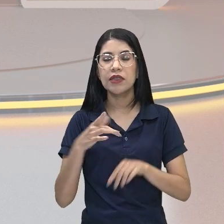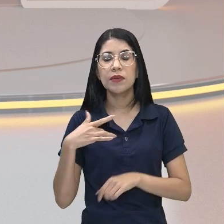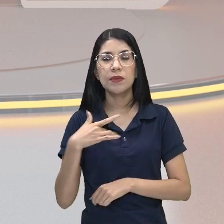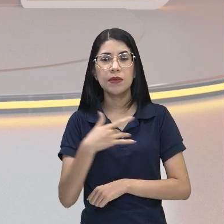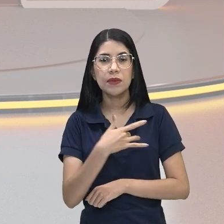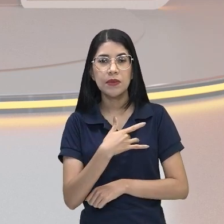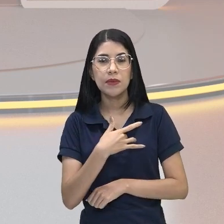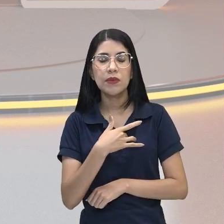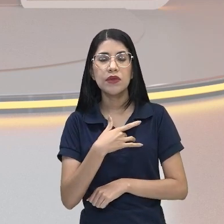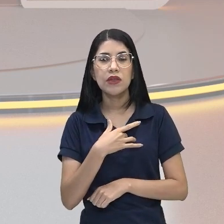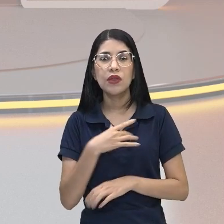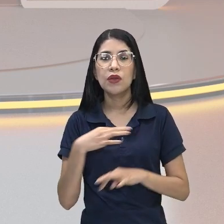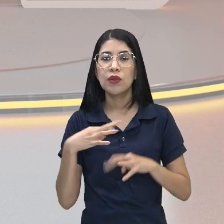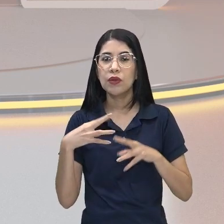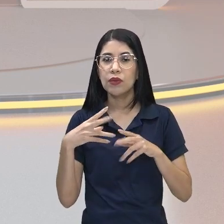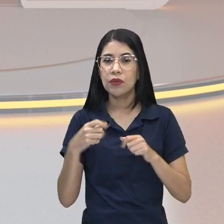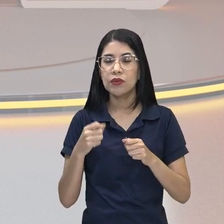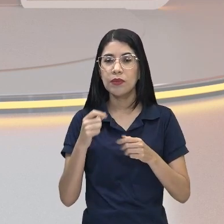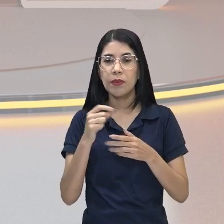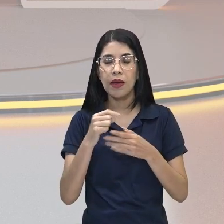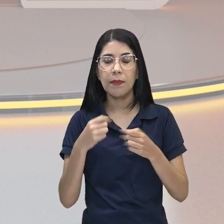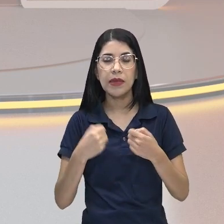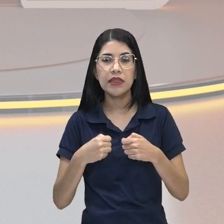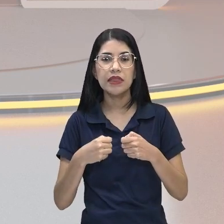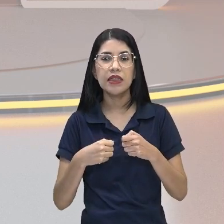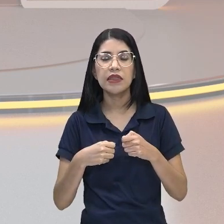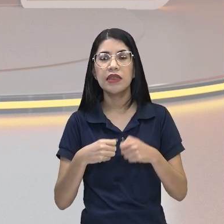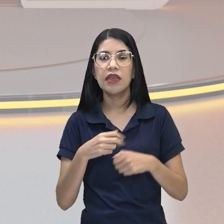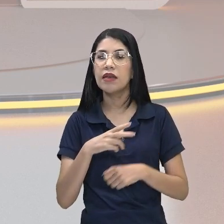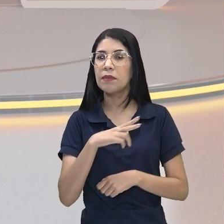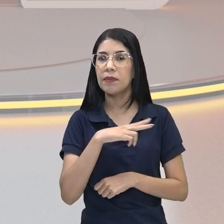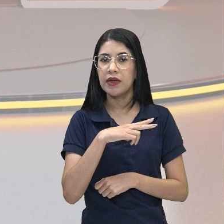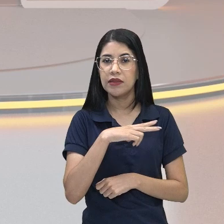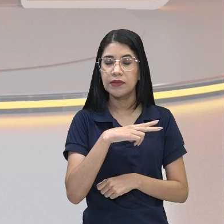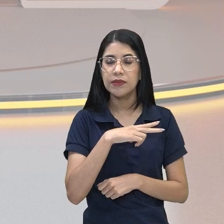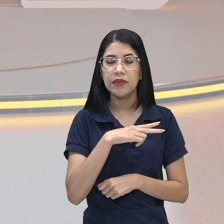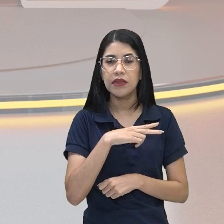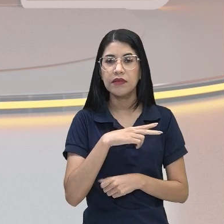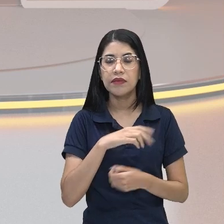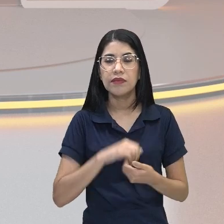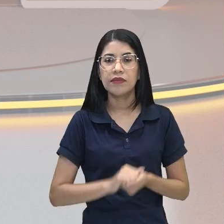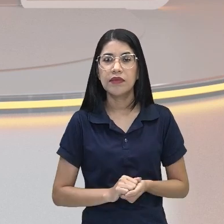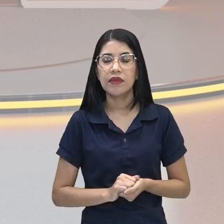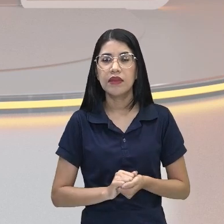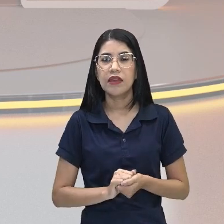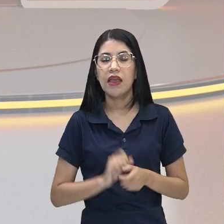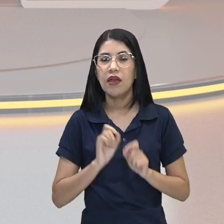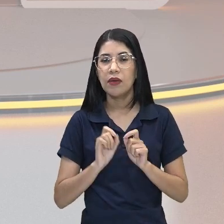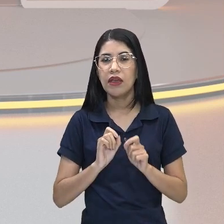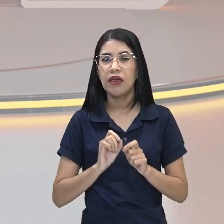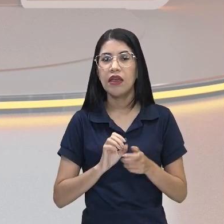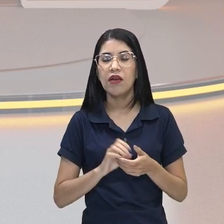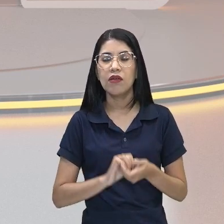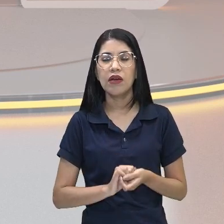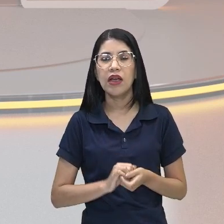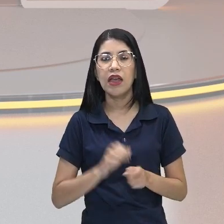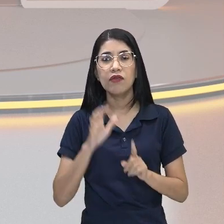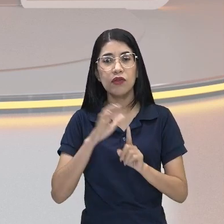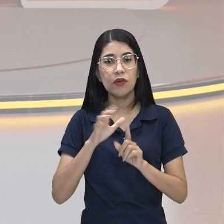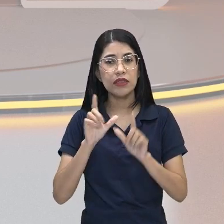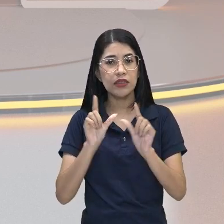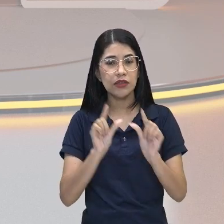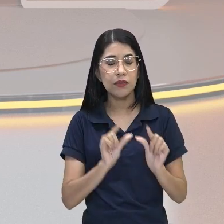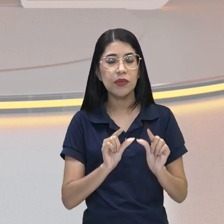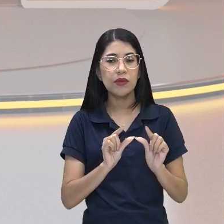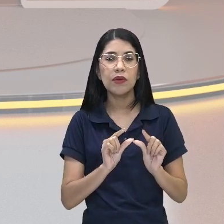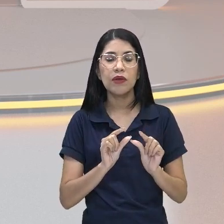saúde, tudo isso tem que ser privatizado. Então, prega a privatização de tudo, né? O Estado chamado Estado mínimo, é aquele que defende o